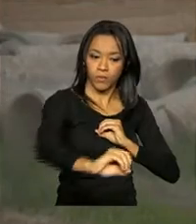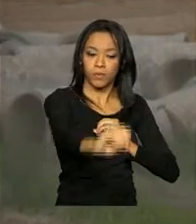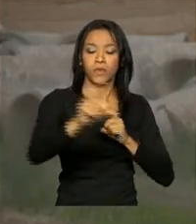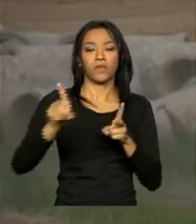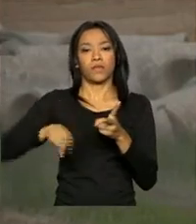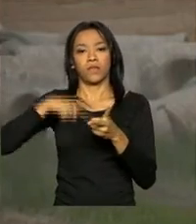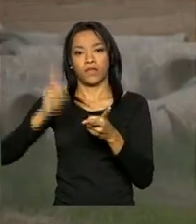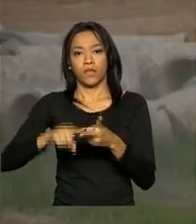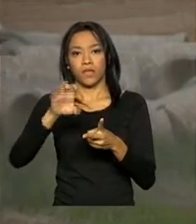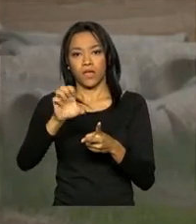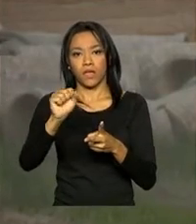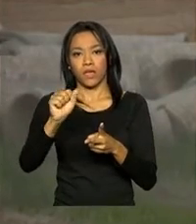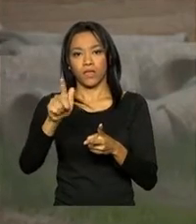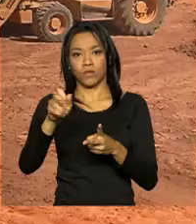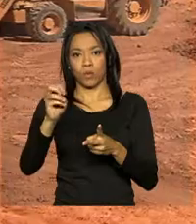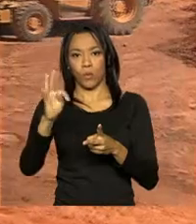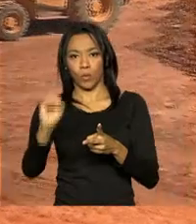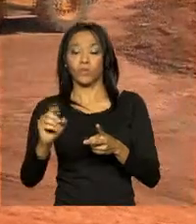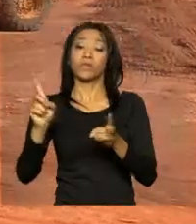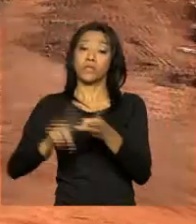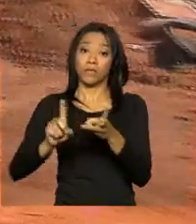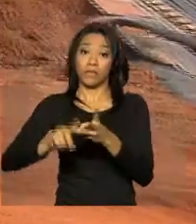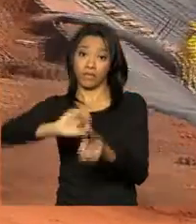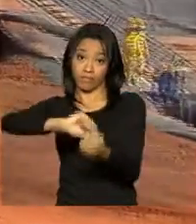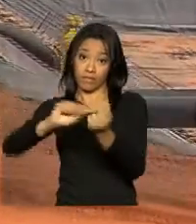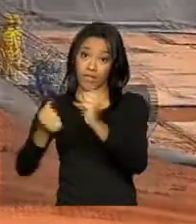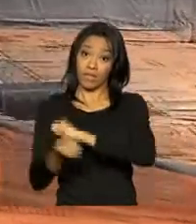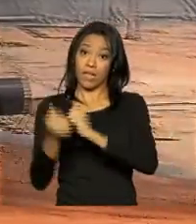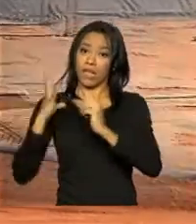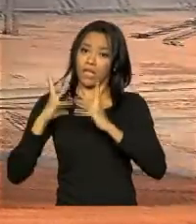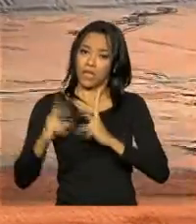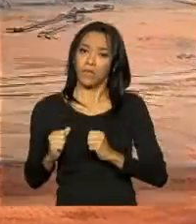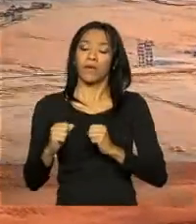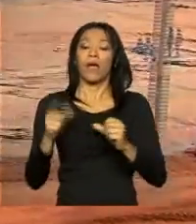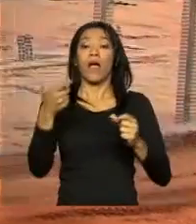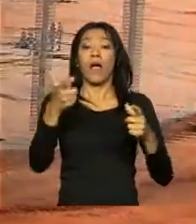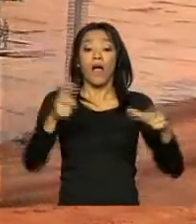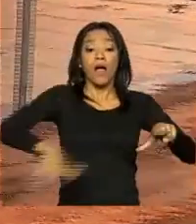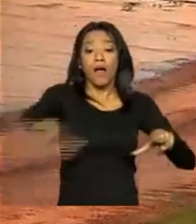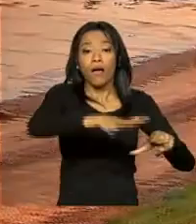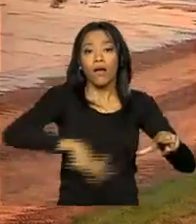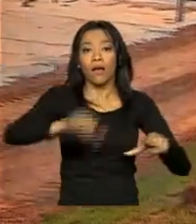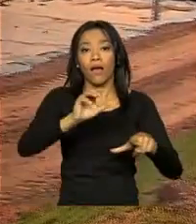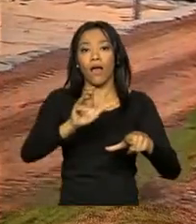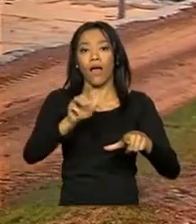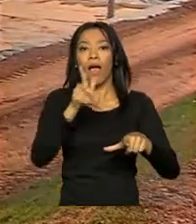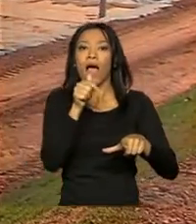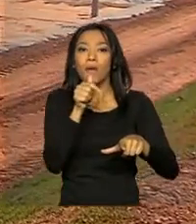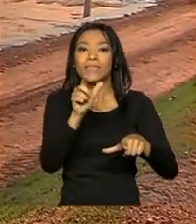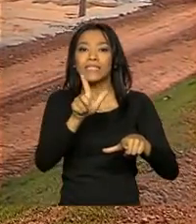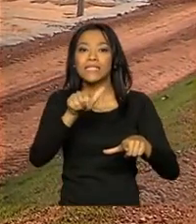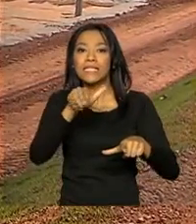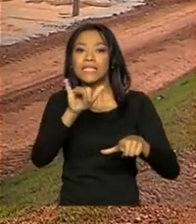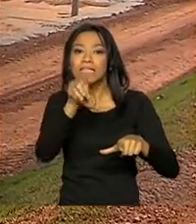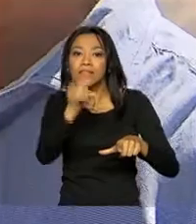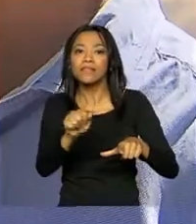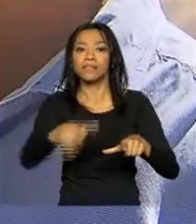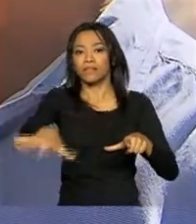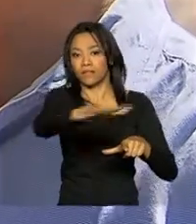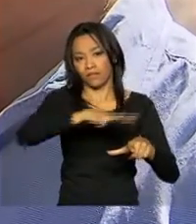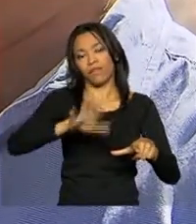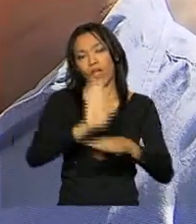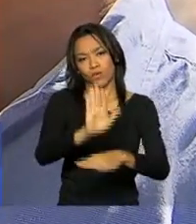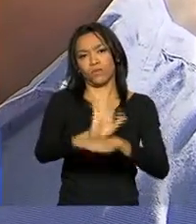sanitário e de resíduos sólidos. No caso da estação de Águas Lindas de Goiás, o benefício ambiental será também para a região.